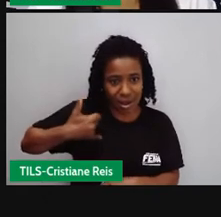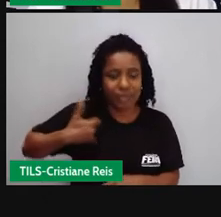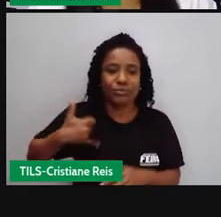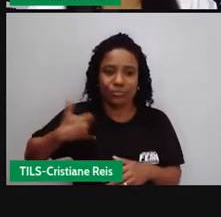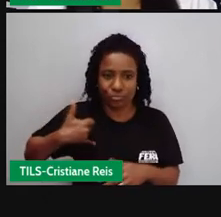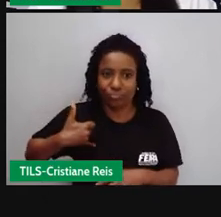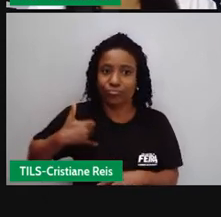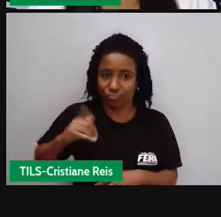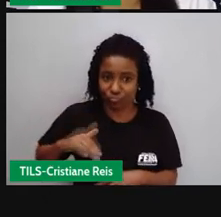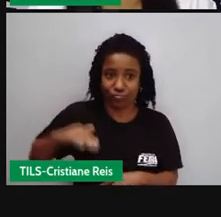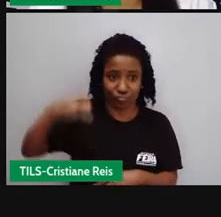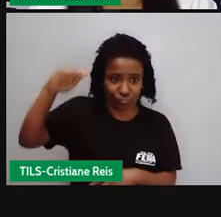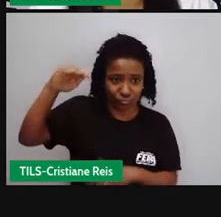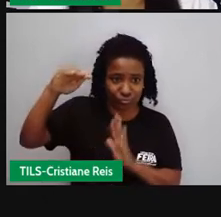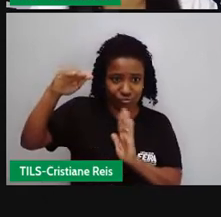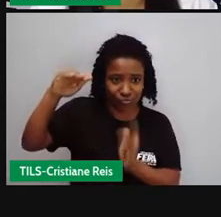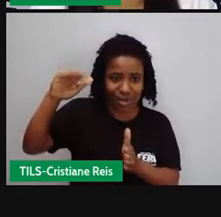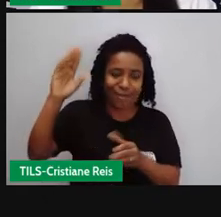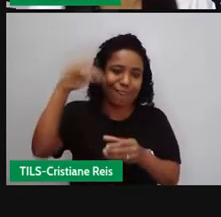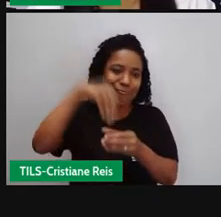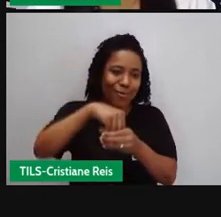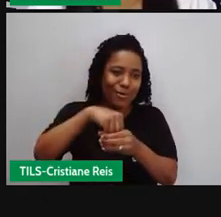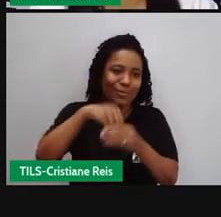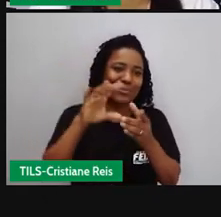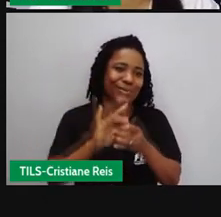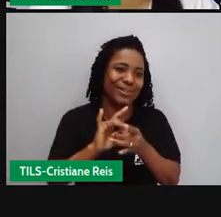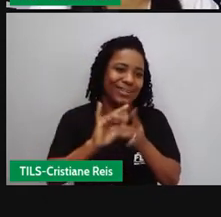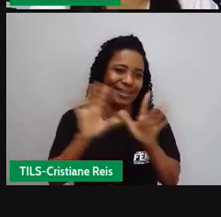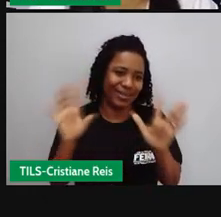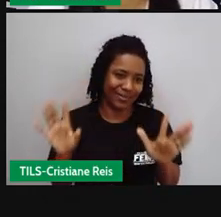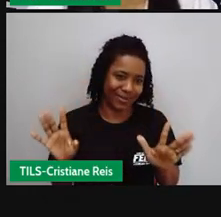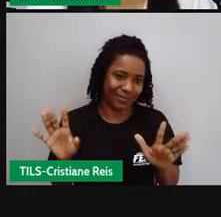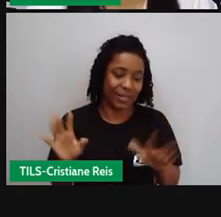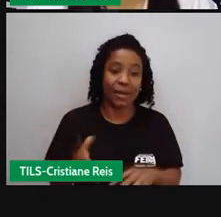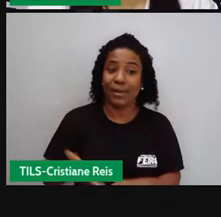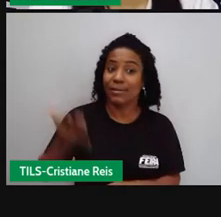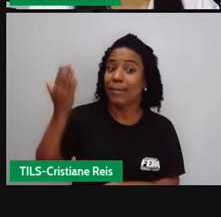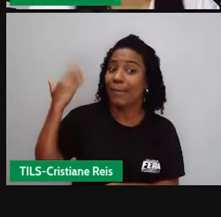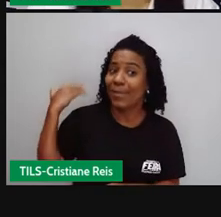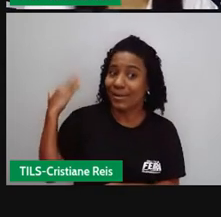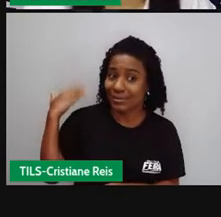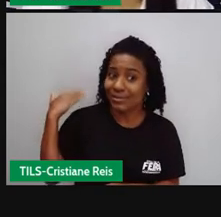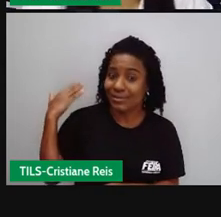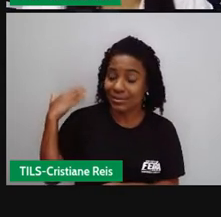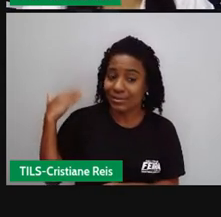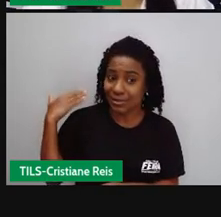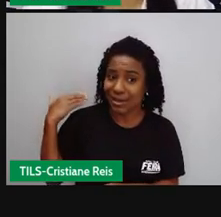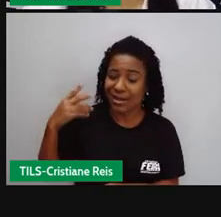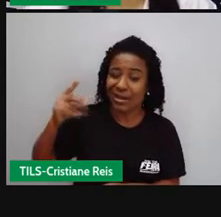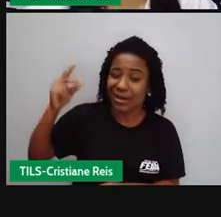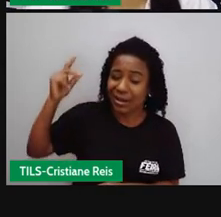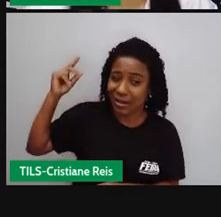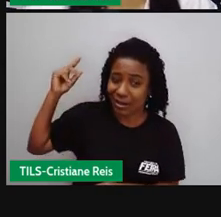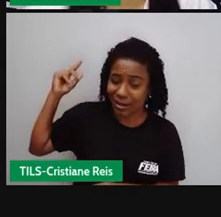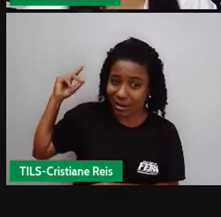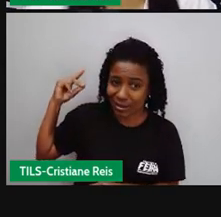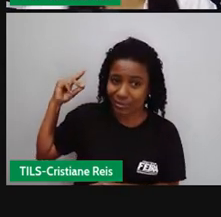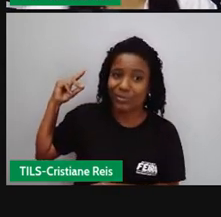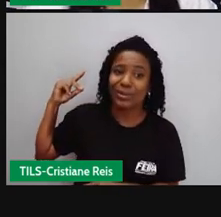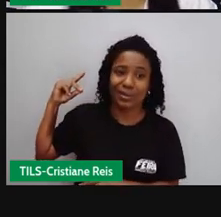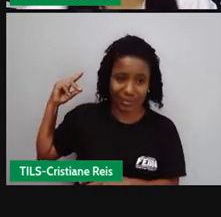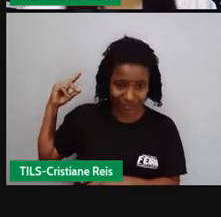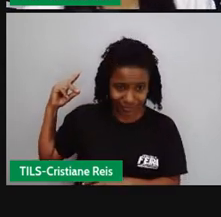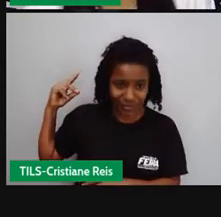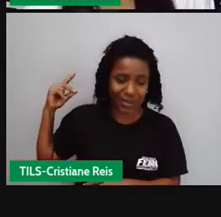estão encaixadas nesses critérios da idade. Mas antes, né, do decorrer da história, o voto era